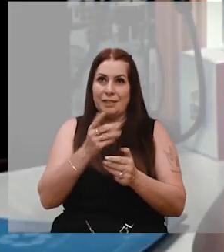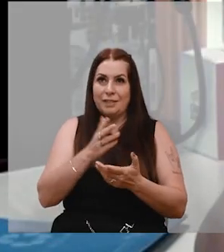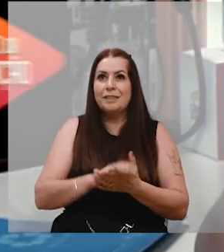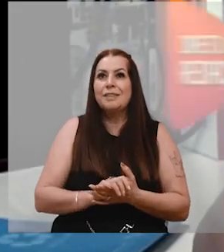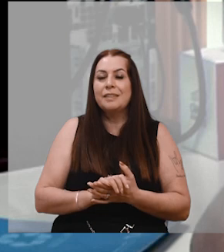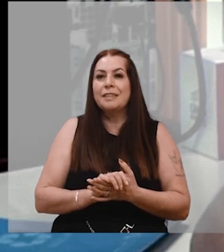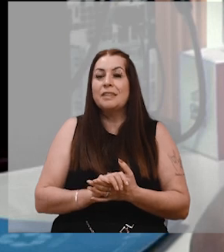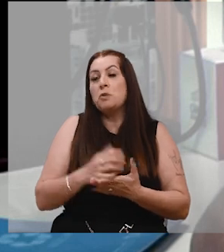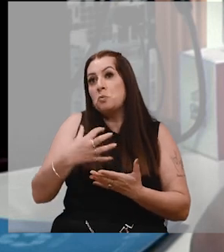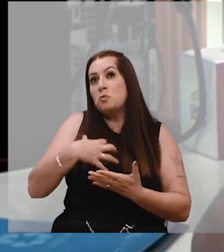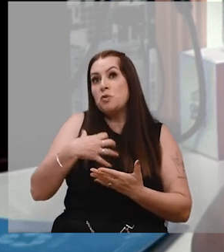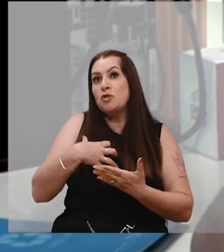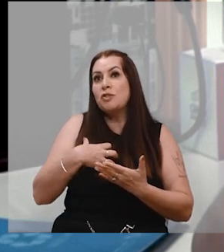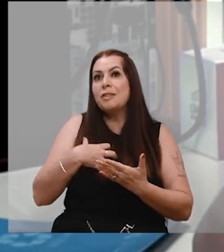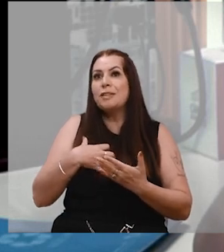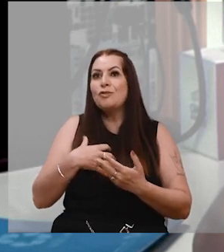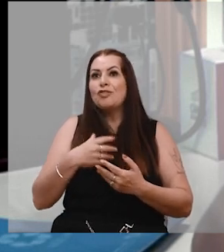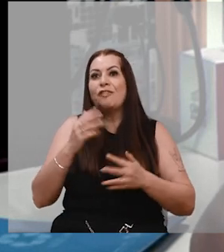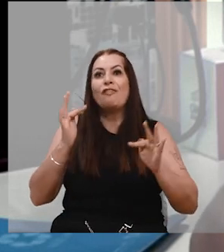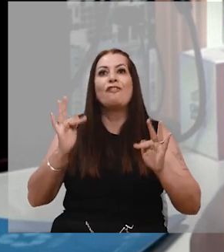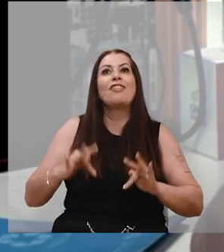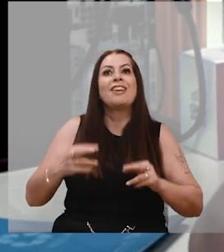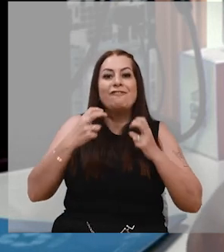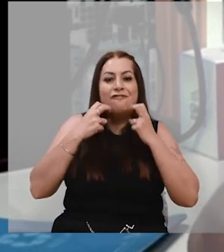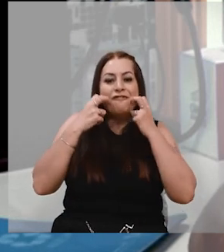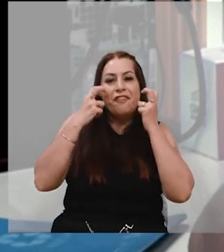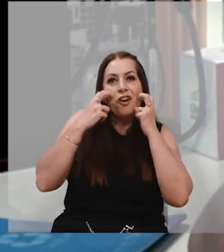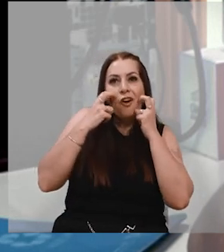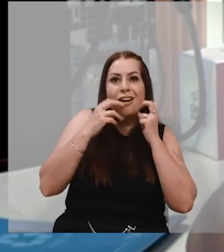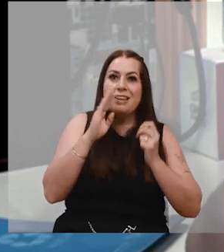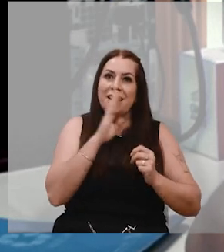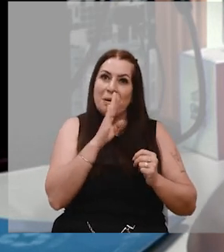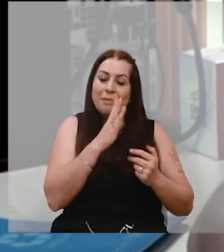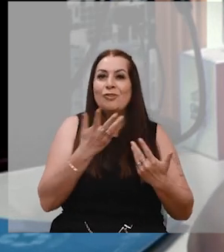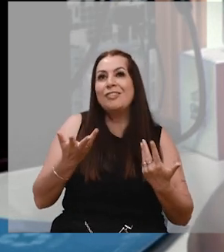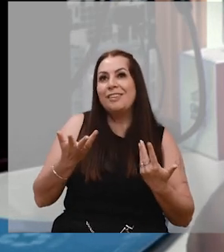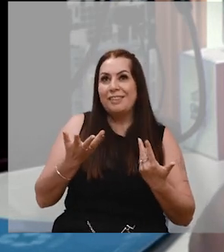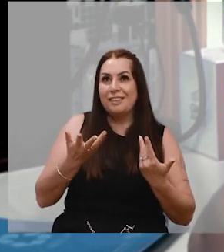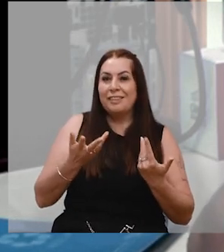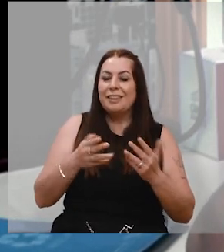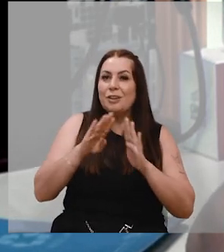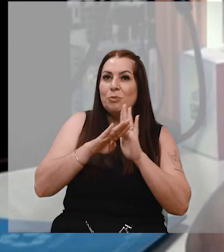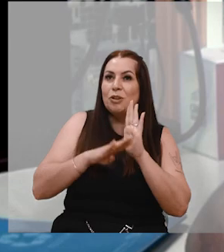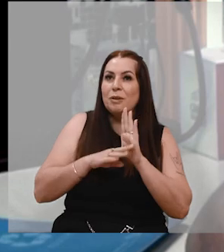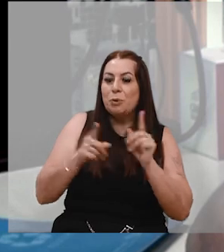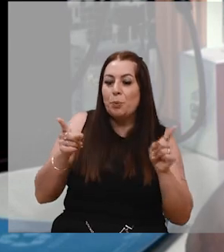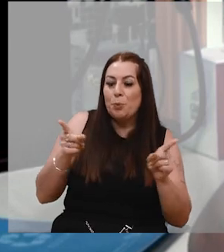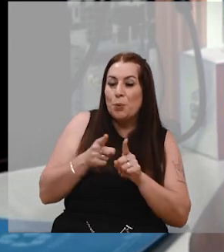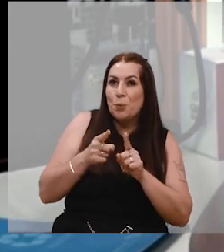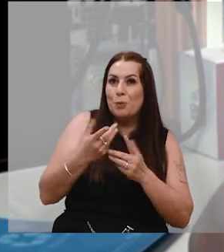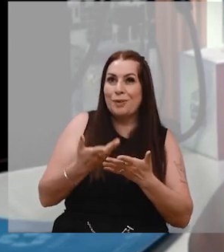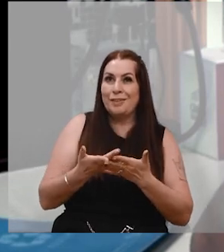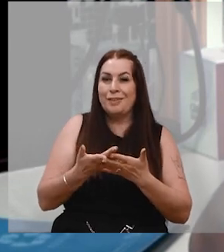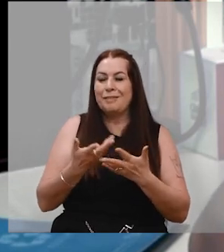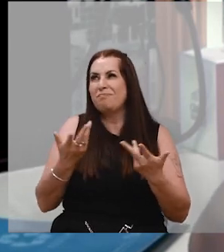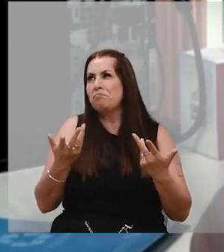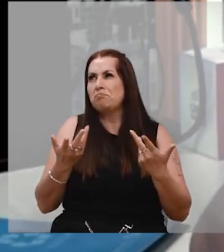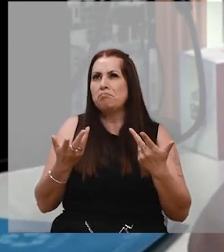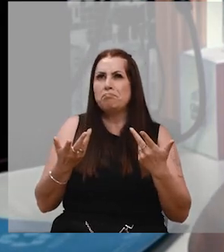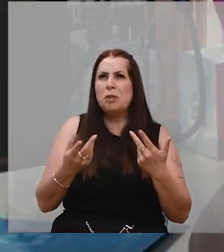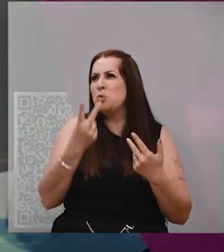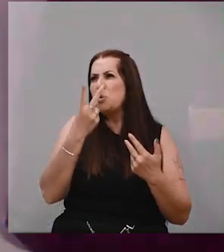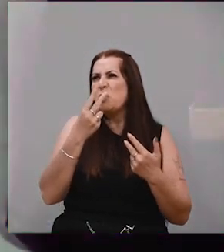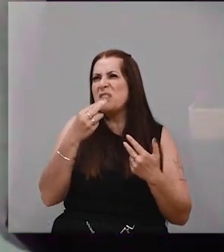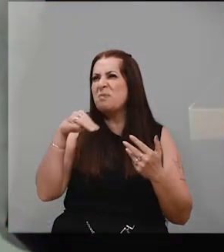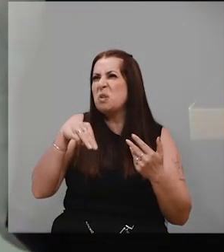uma maneira de desinibir também, né? Porque é Sim. bem rapidinho, ele é um programete curto. Isso, são no máximo uns 2